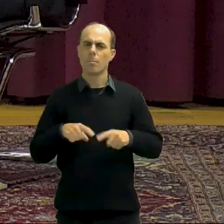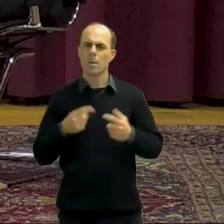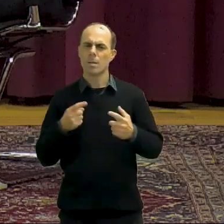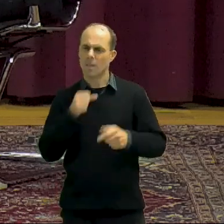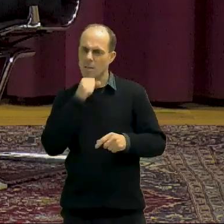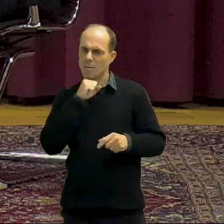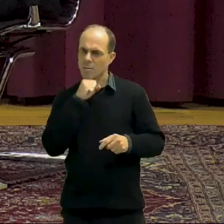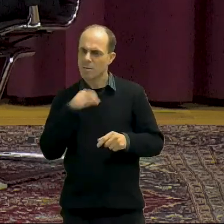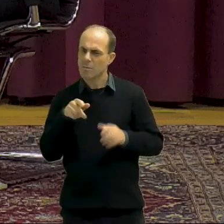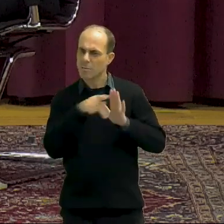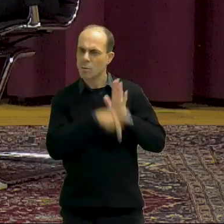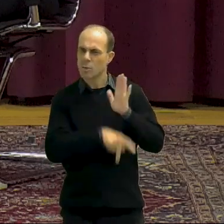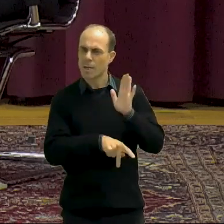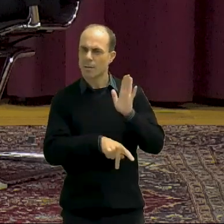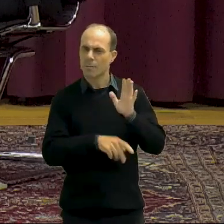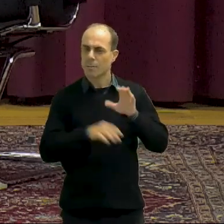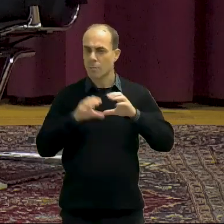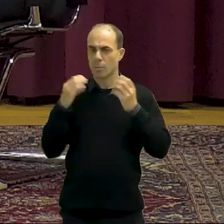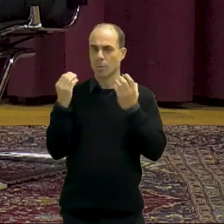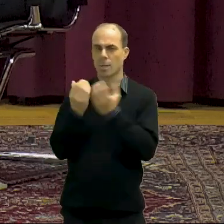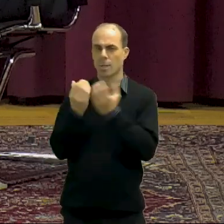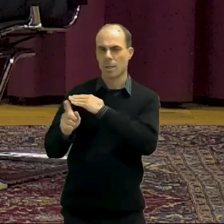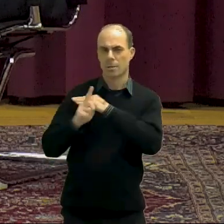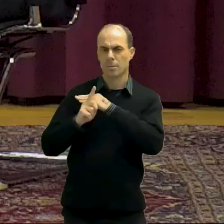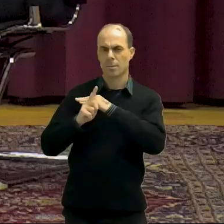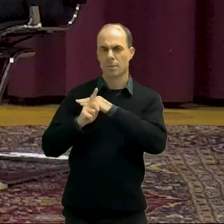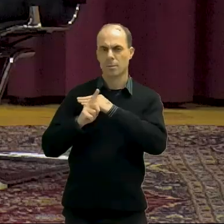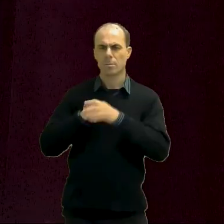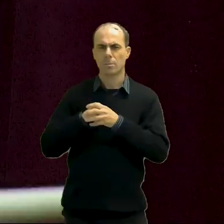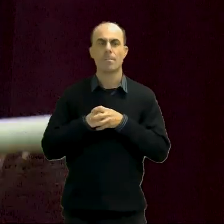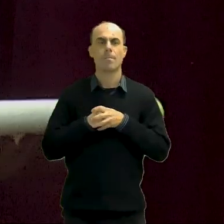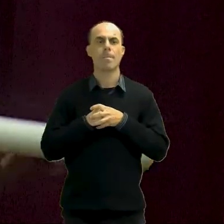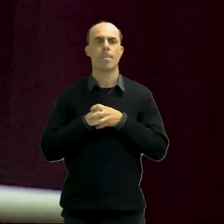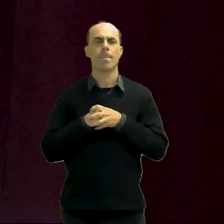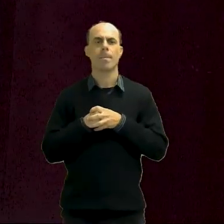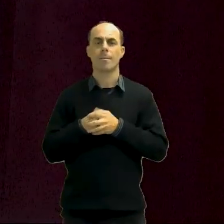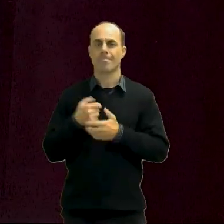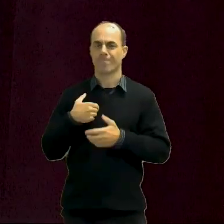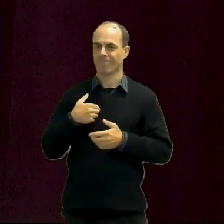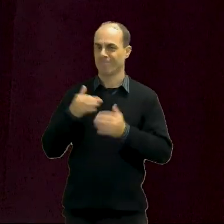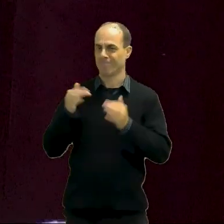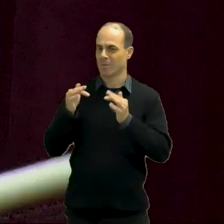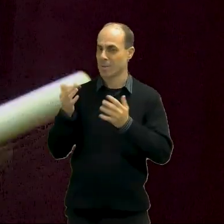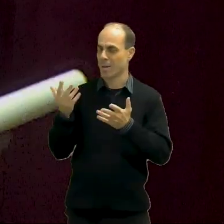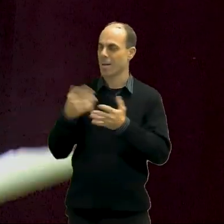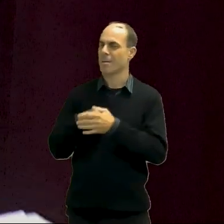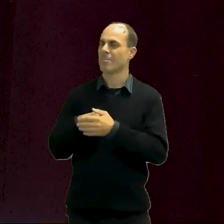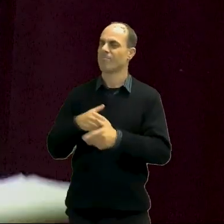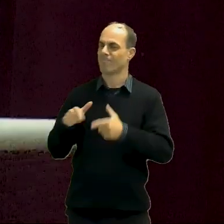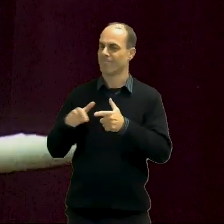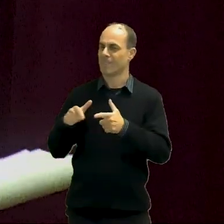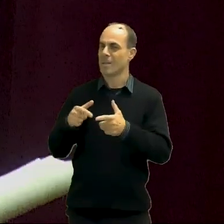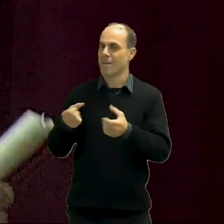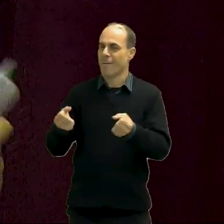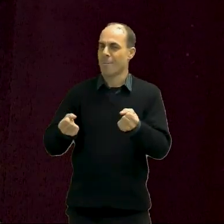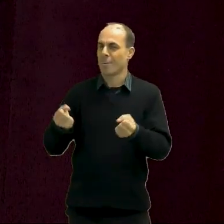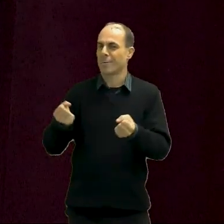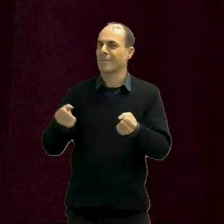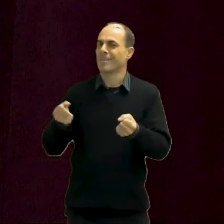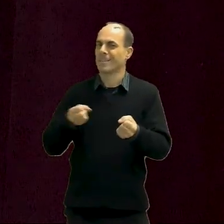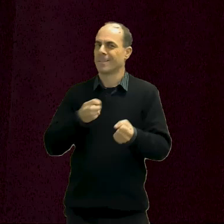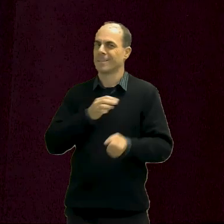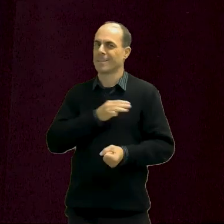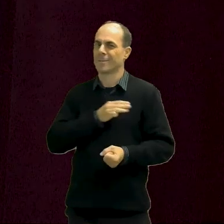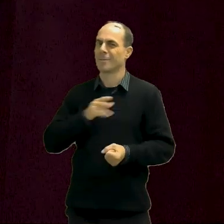né eu eu tive a felicidade de de trabalhar como motorista do ministério público